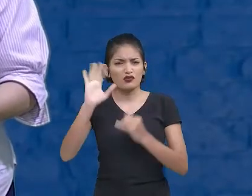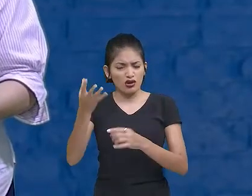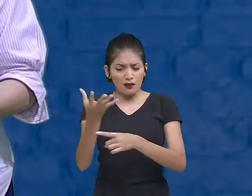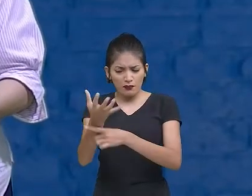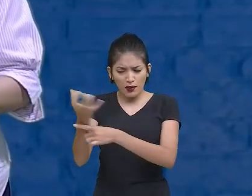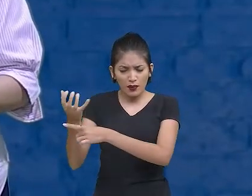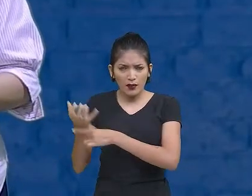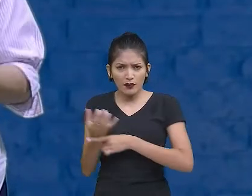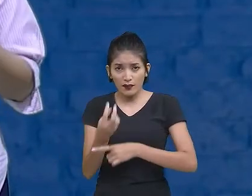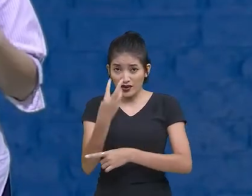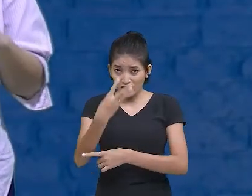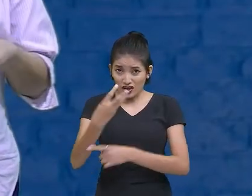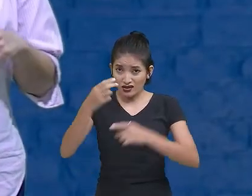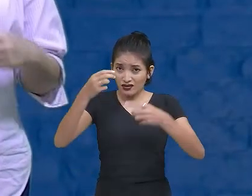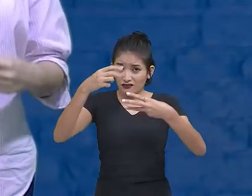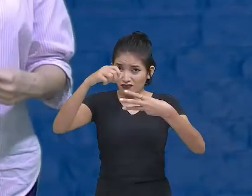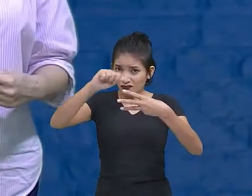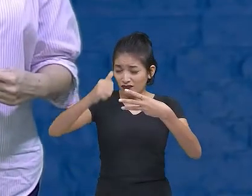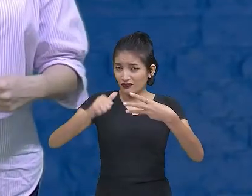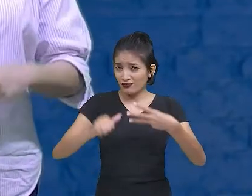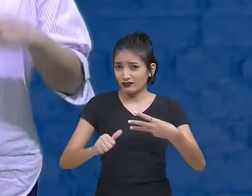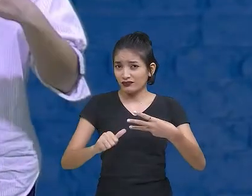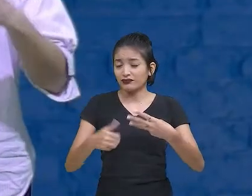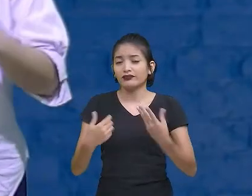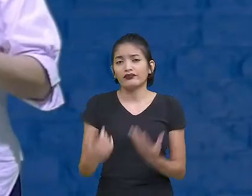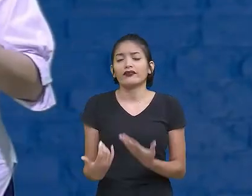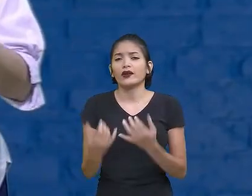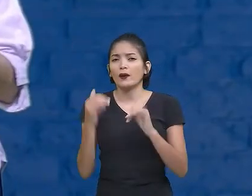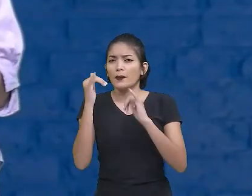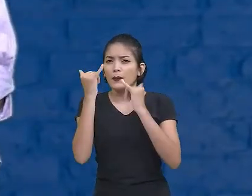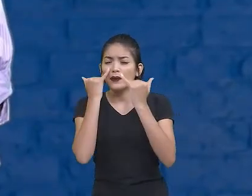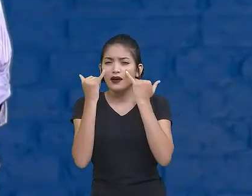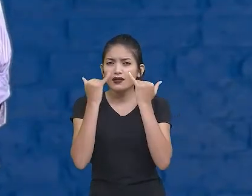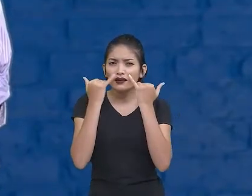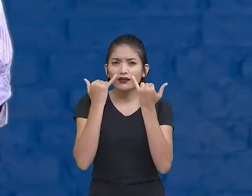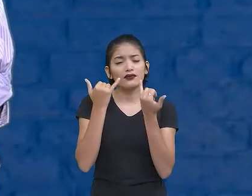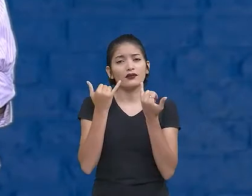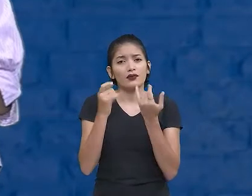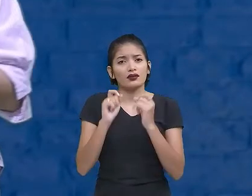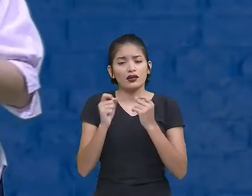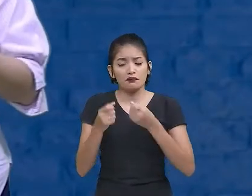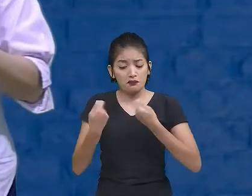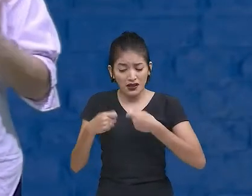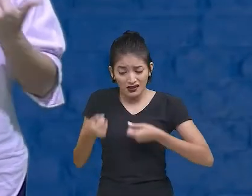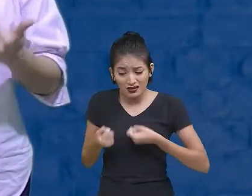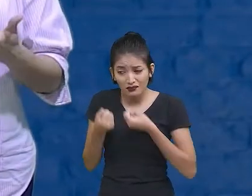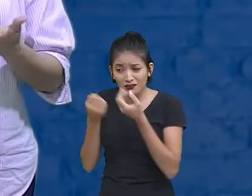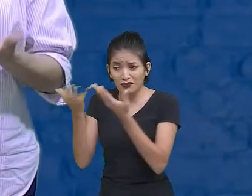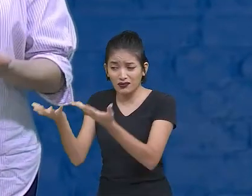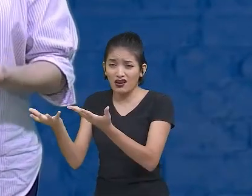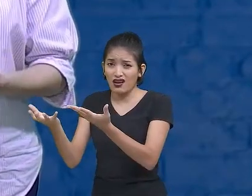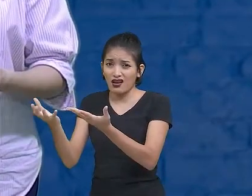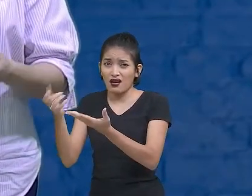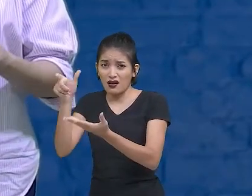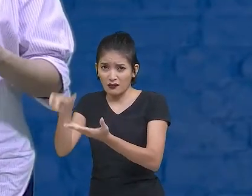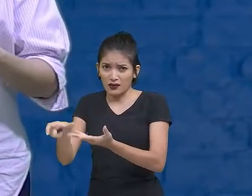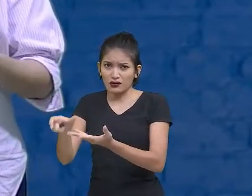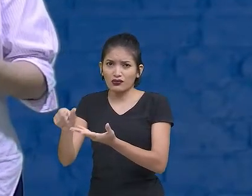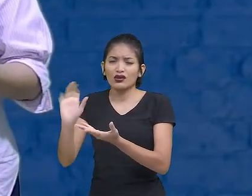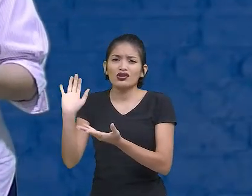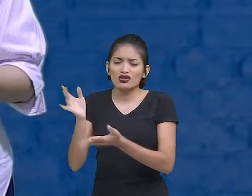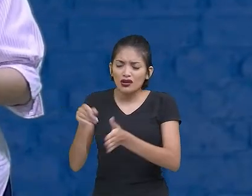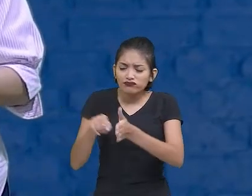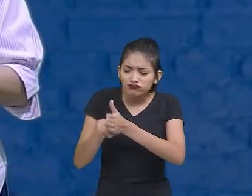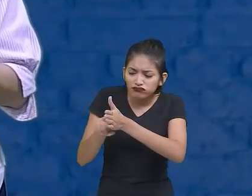verdade, né? Essa notícia é necessária passar adiante? Você já investigou